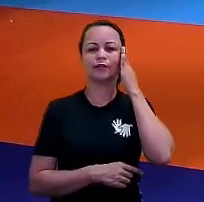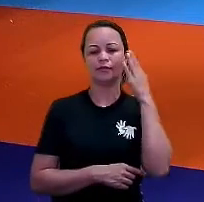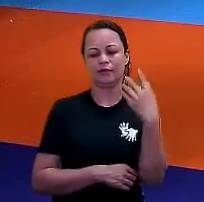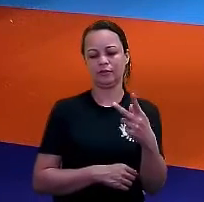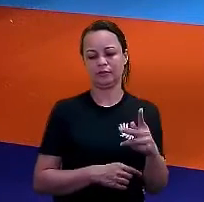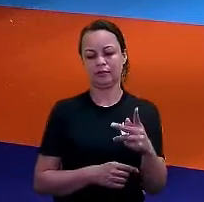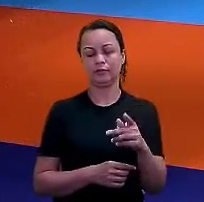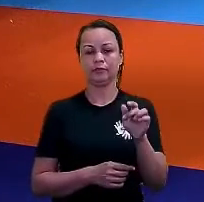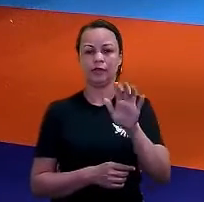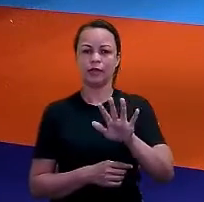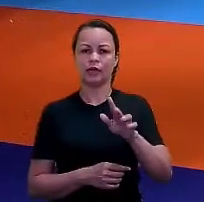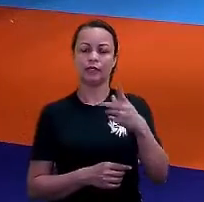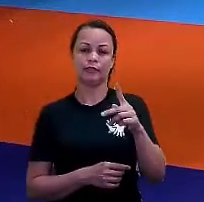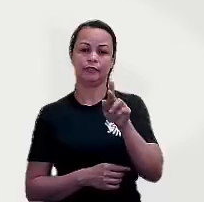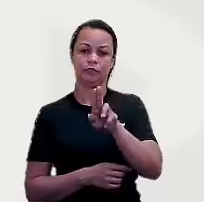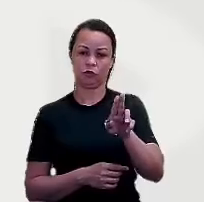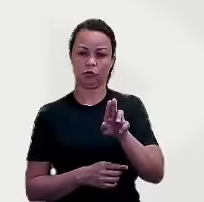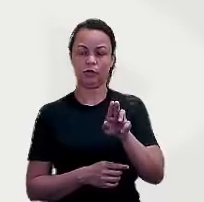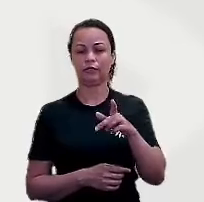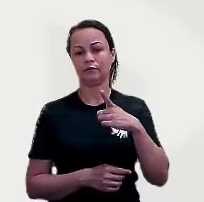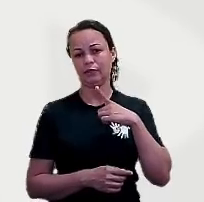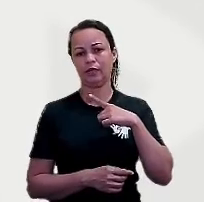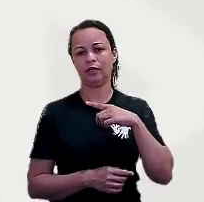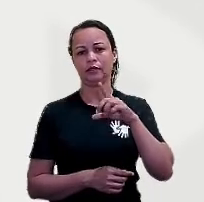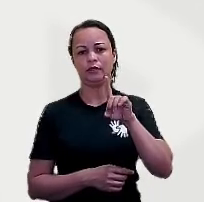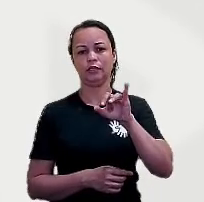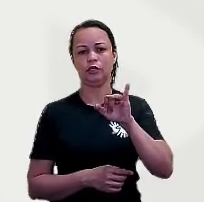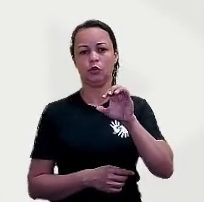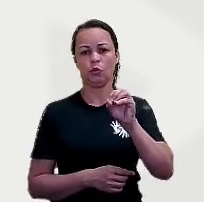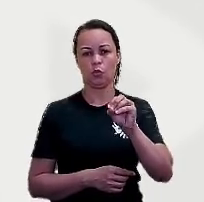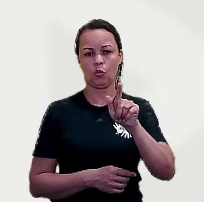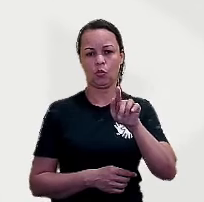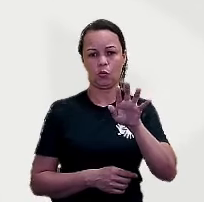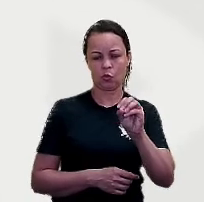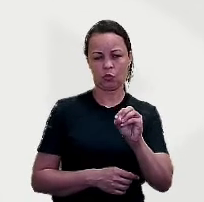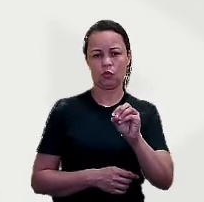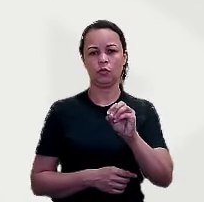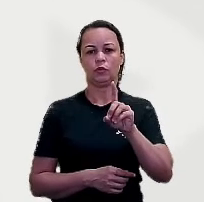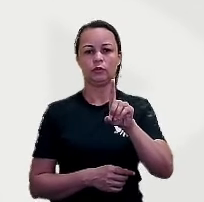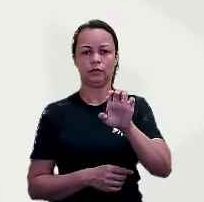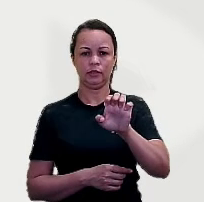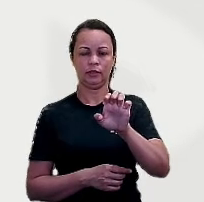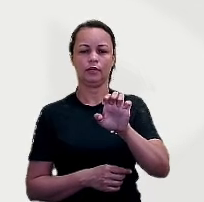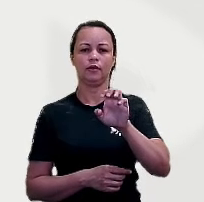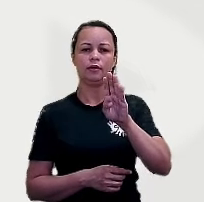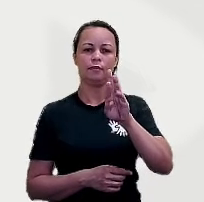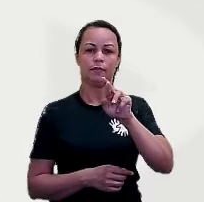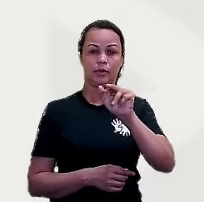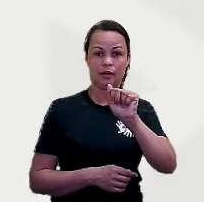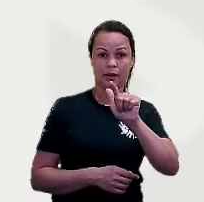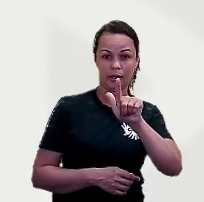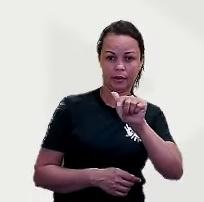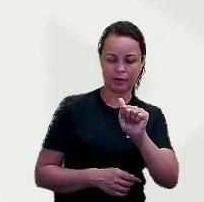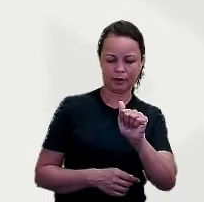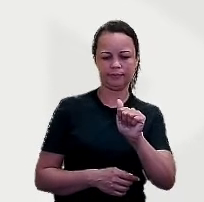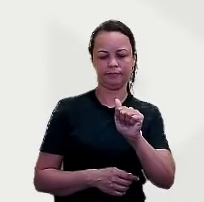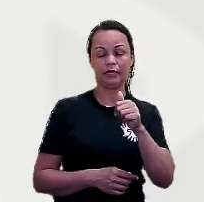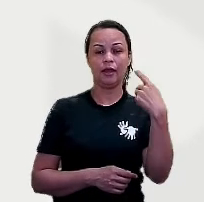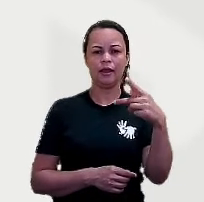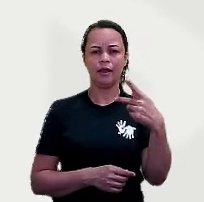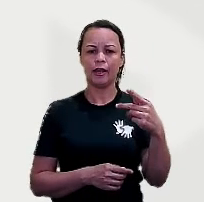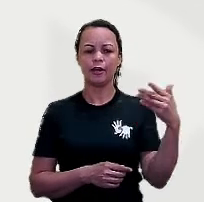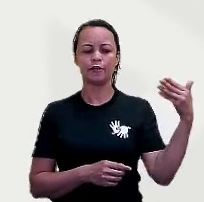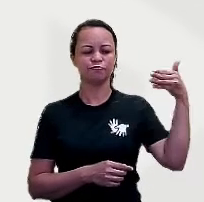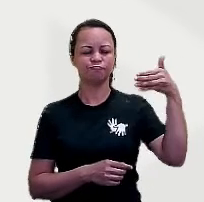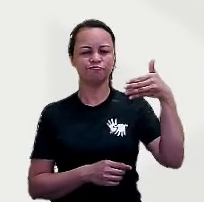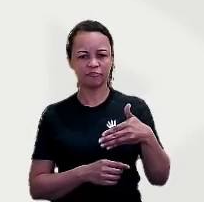Ele chamou-se Diogo de Braga. Diogo de Braga, pessoal, ele veio,